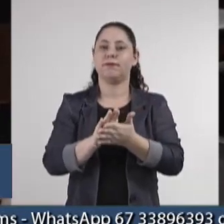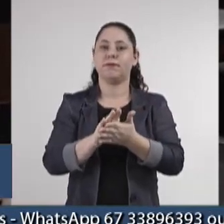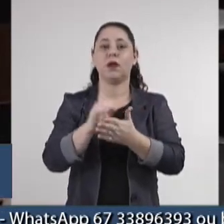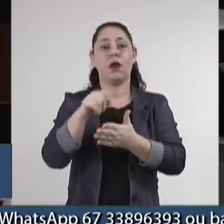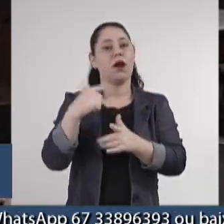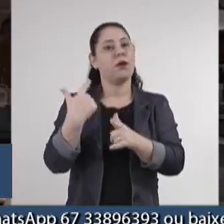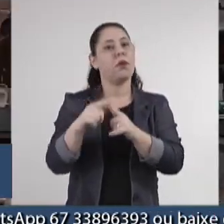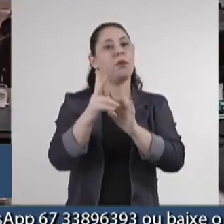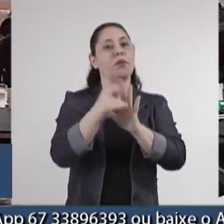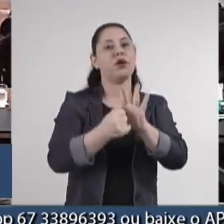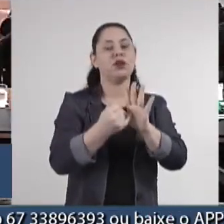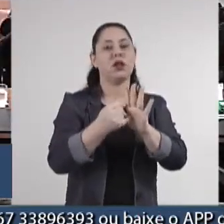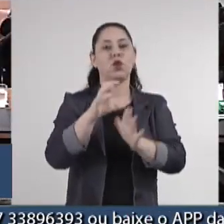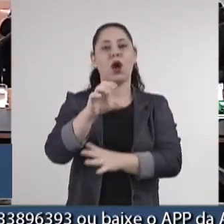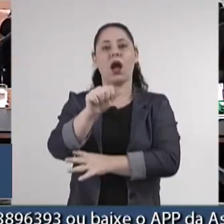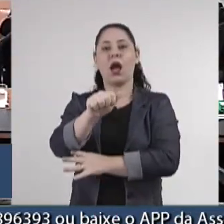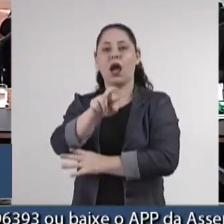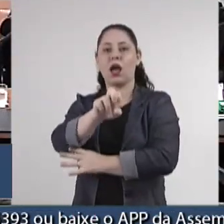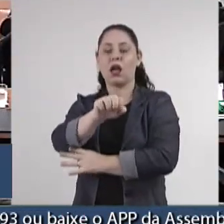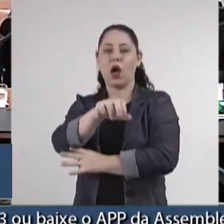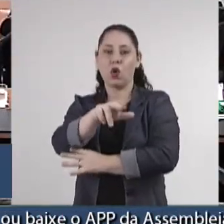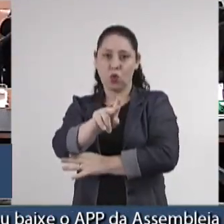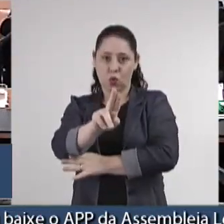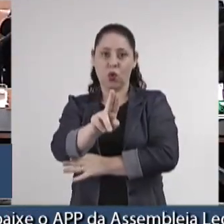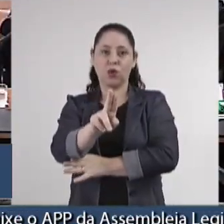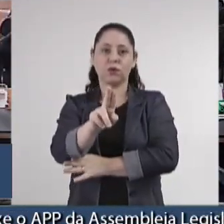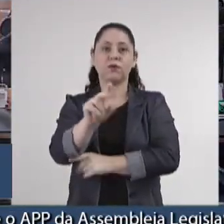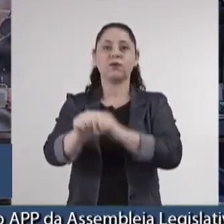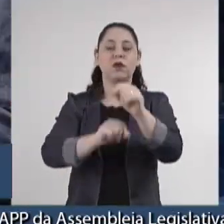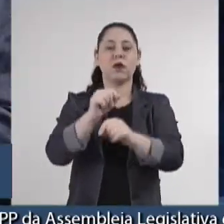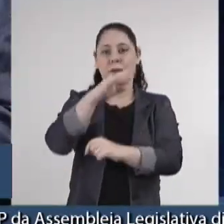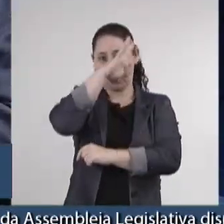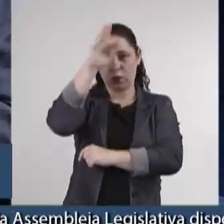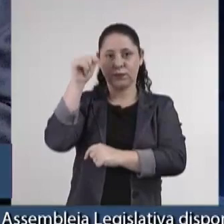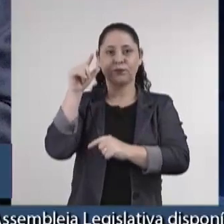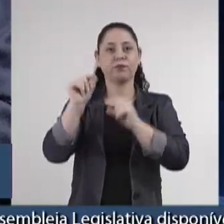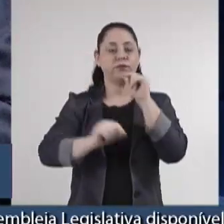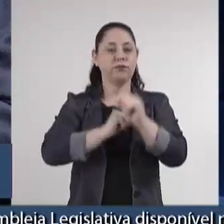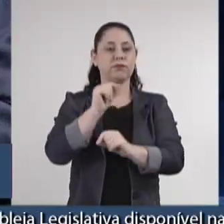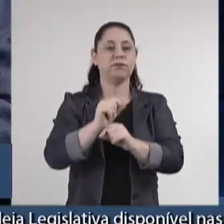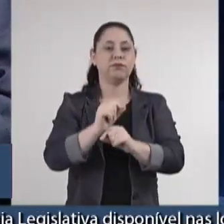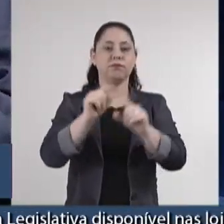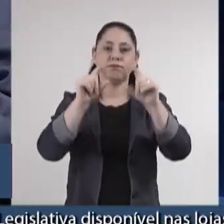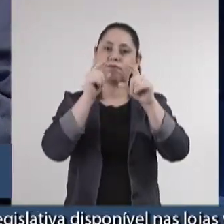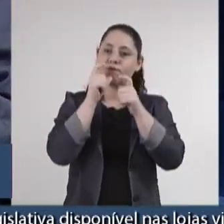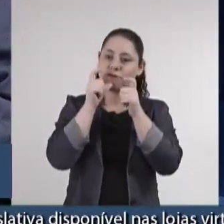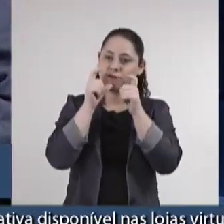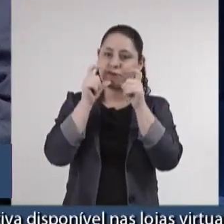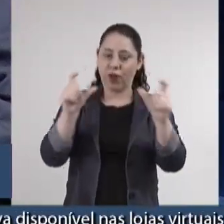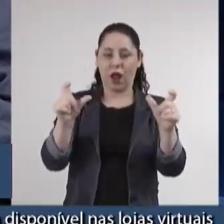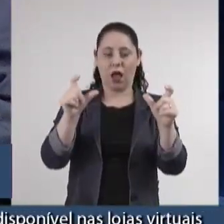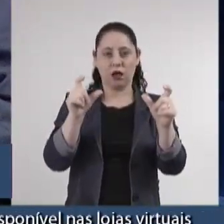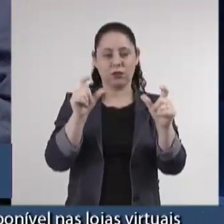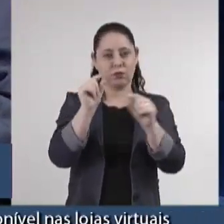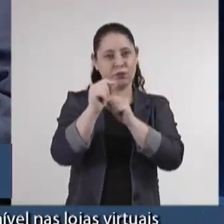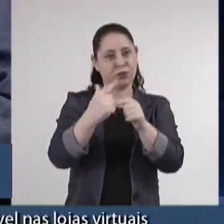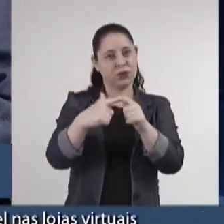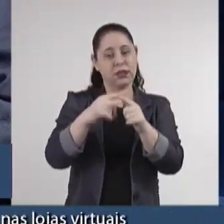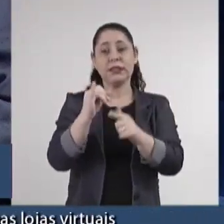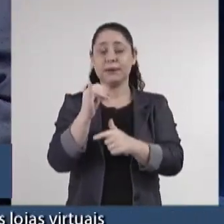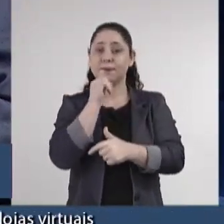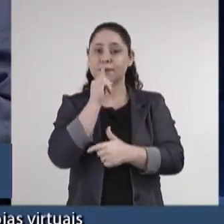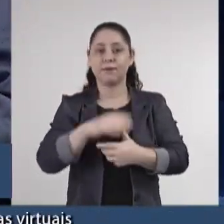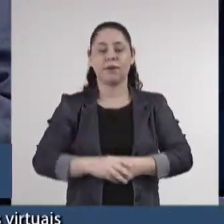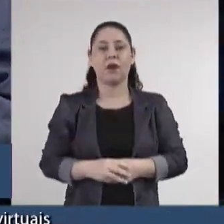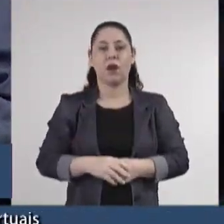É o grande projeto Caracu para o Mato Grosso do Sul. Queria deixar reservado essa fala, porque se continuar